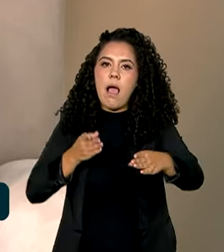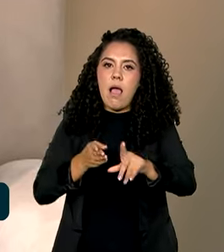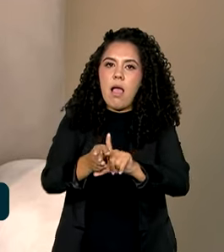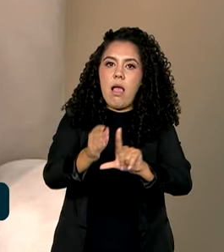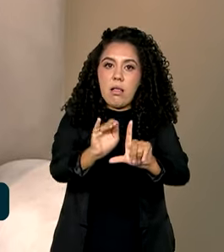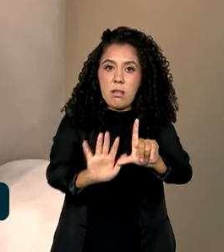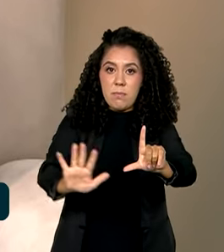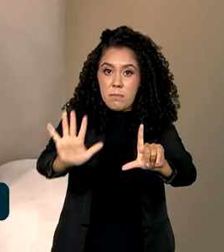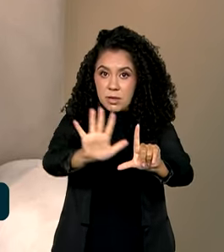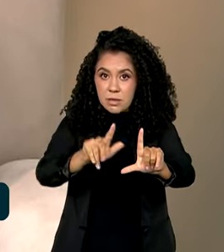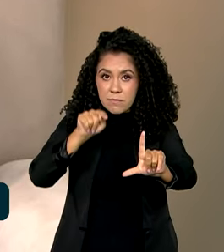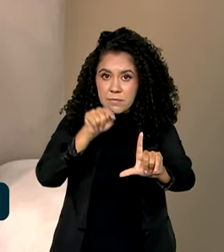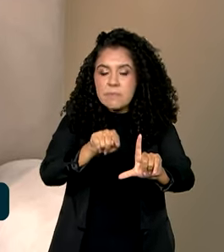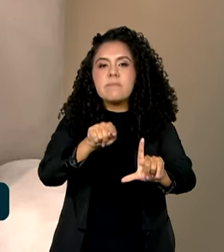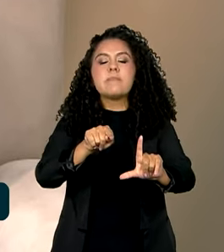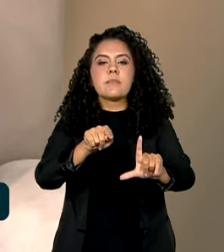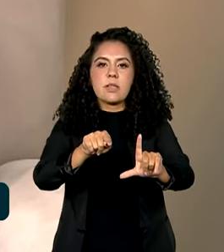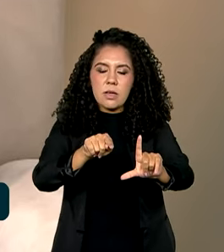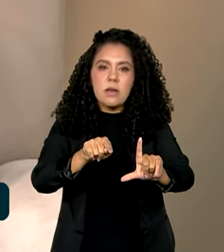elas saibam